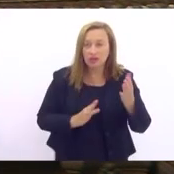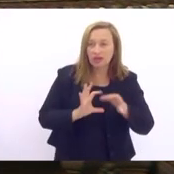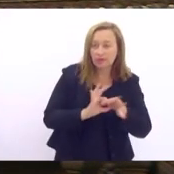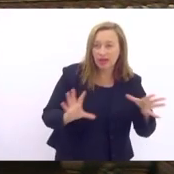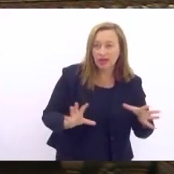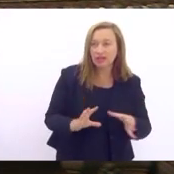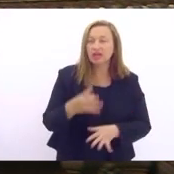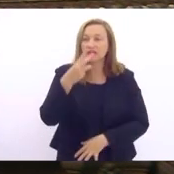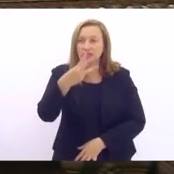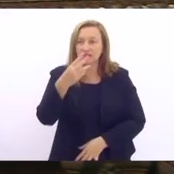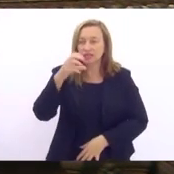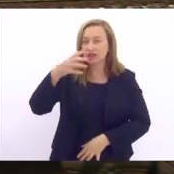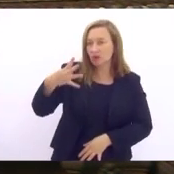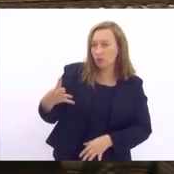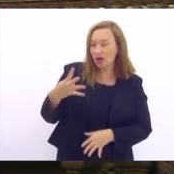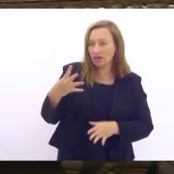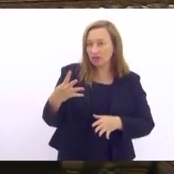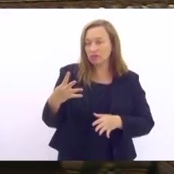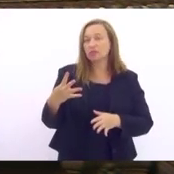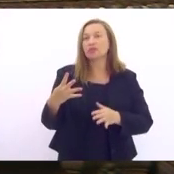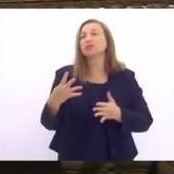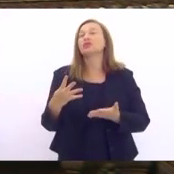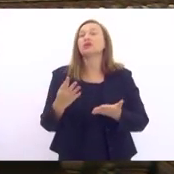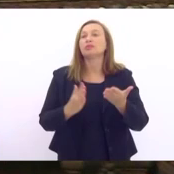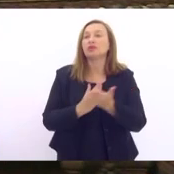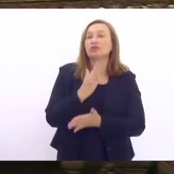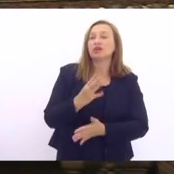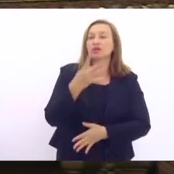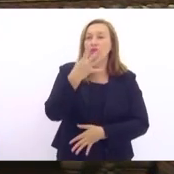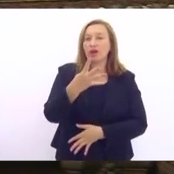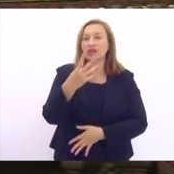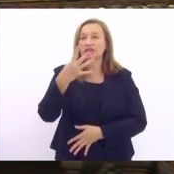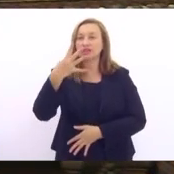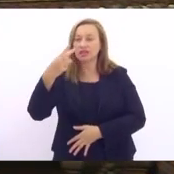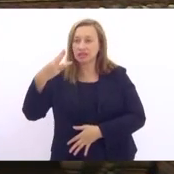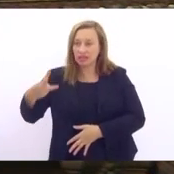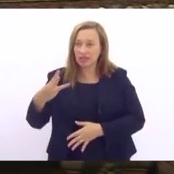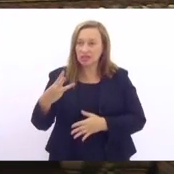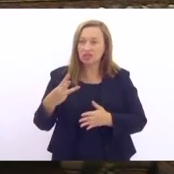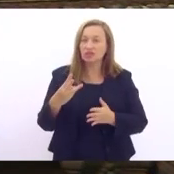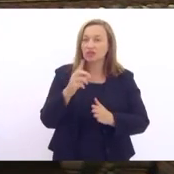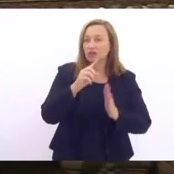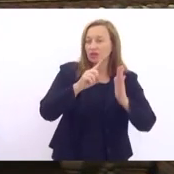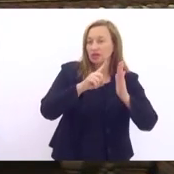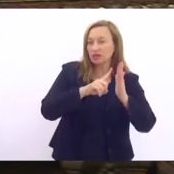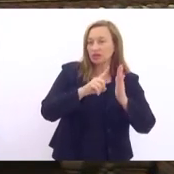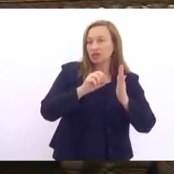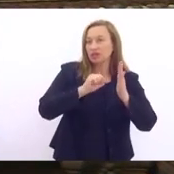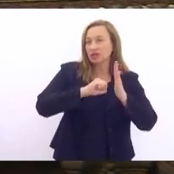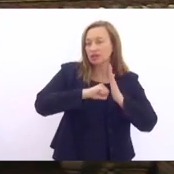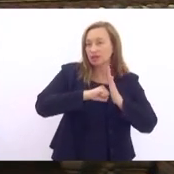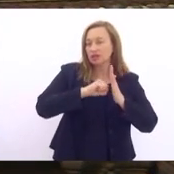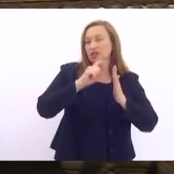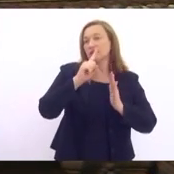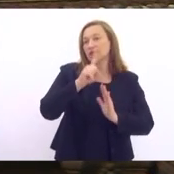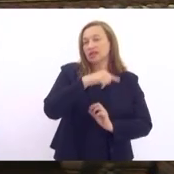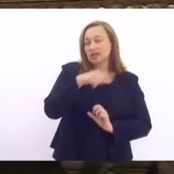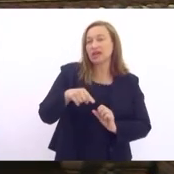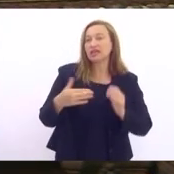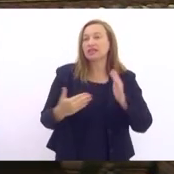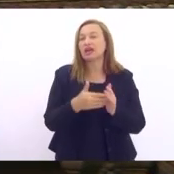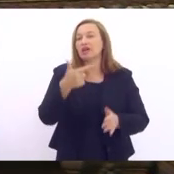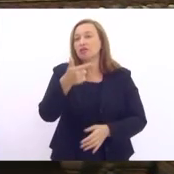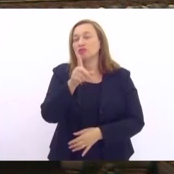parcial e 43 foram vetados integralmente até o dia de 2 de dezembro de